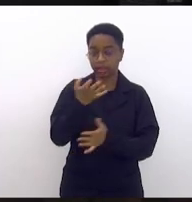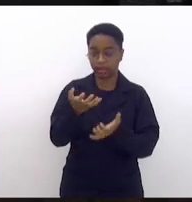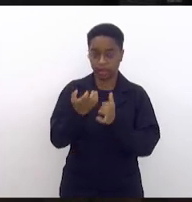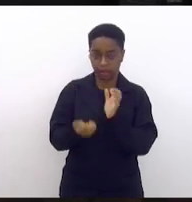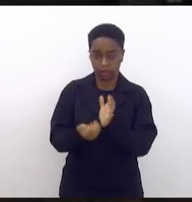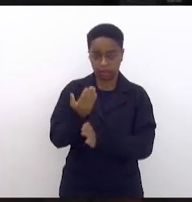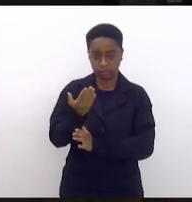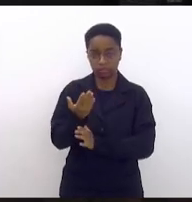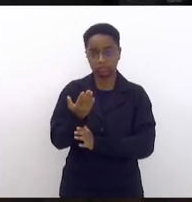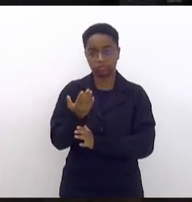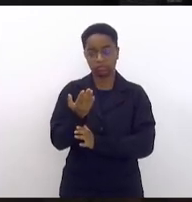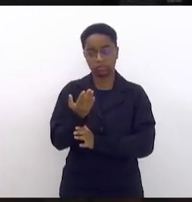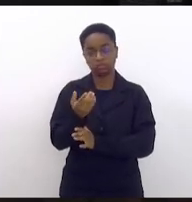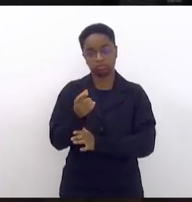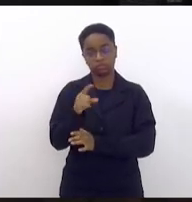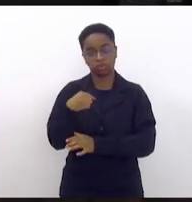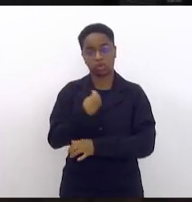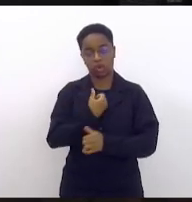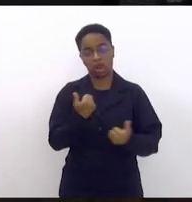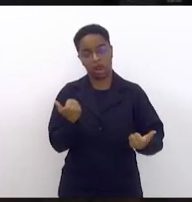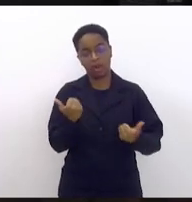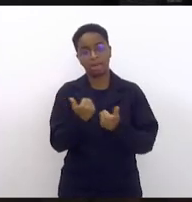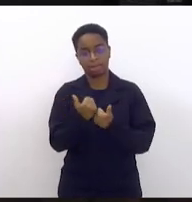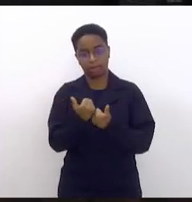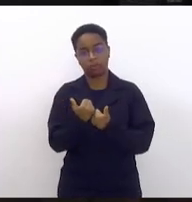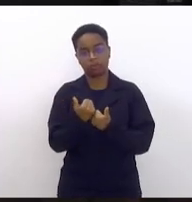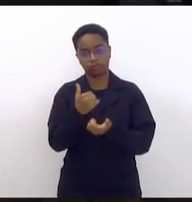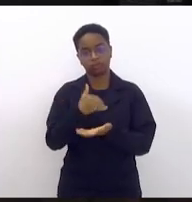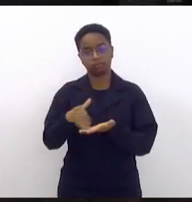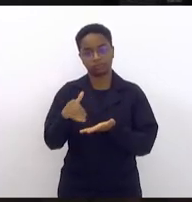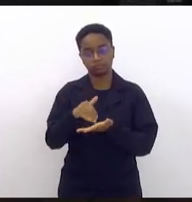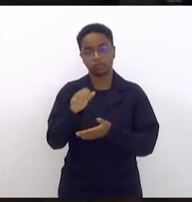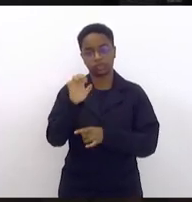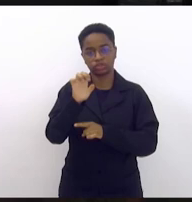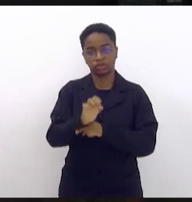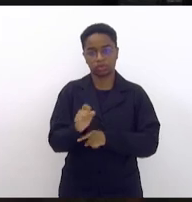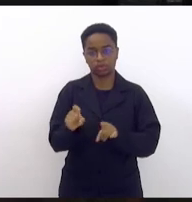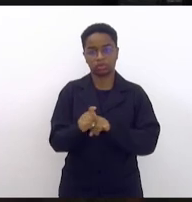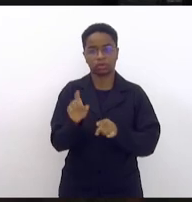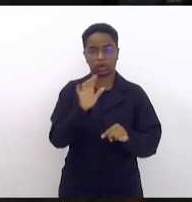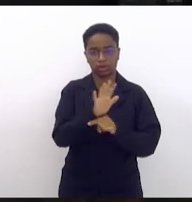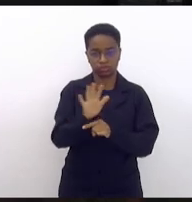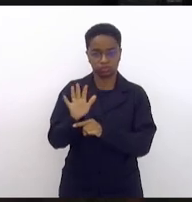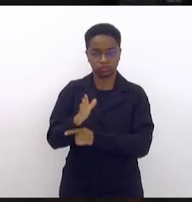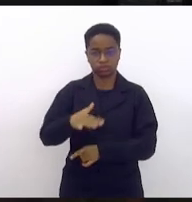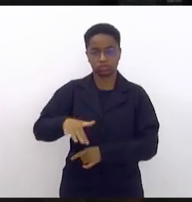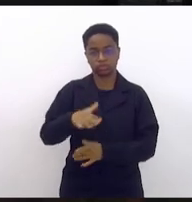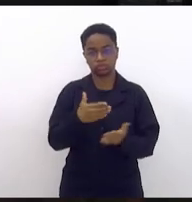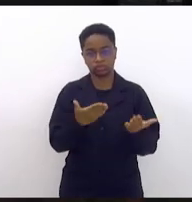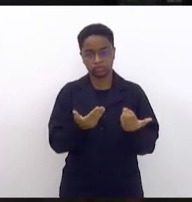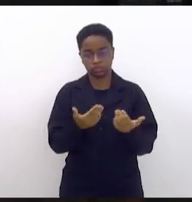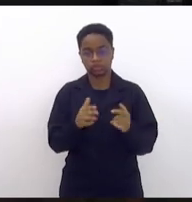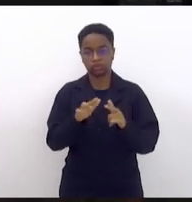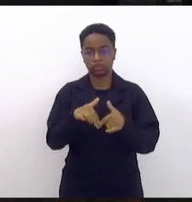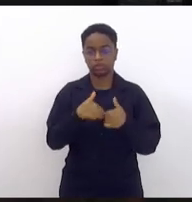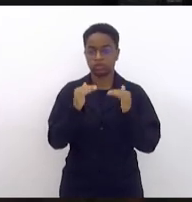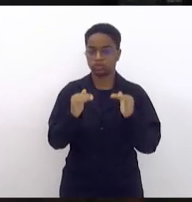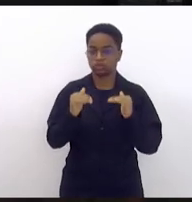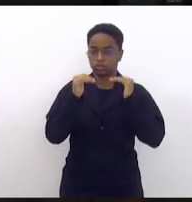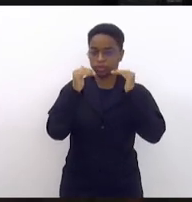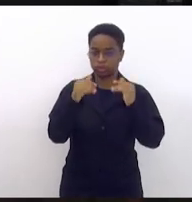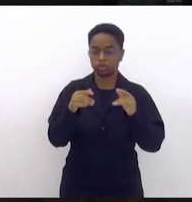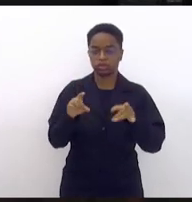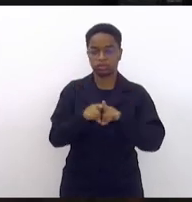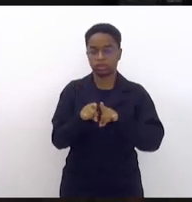eh terão um apoio Com certeza da Secretaria Estadual de juventude por meio da Superintendência tá aqui o